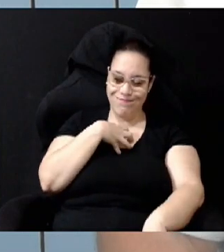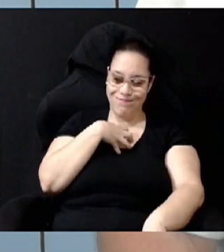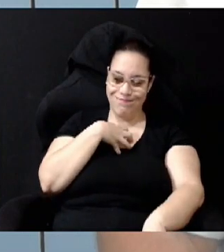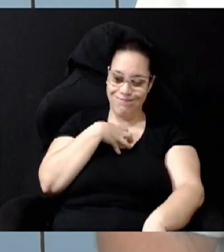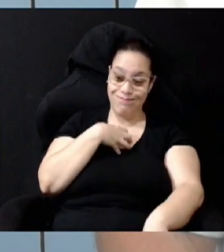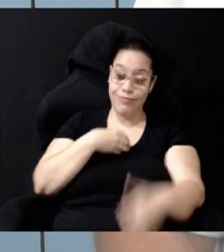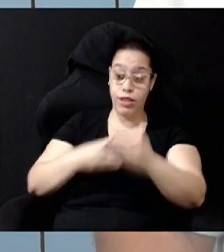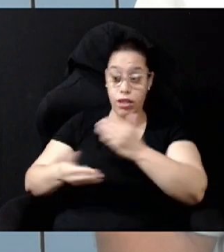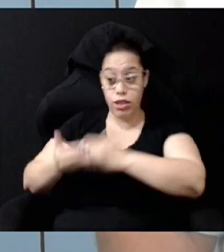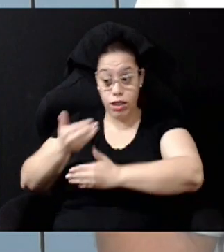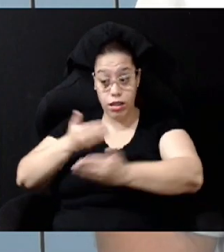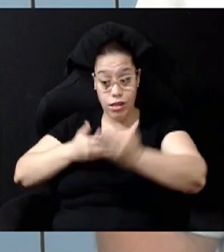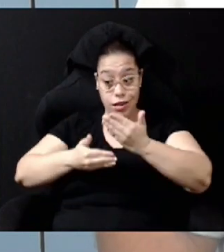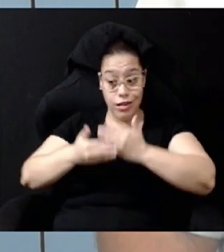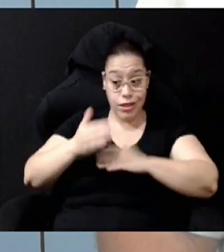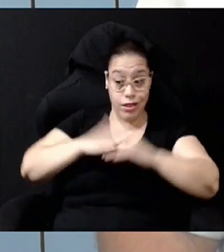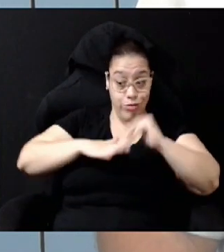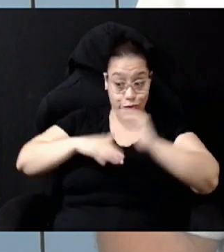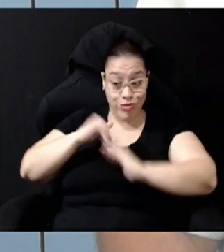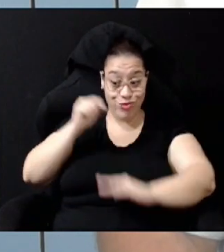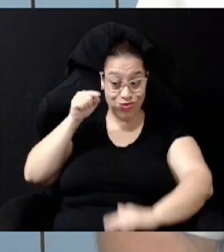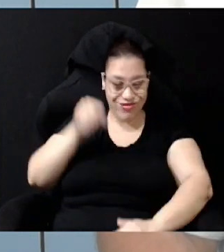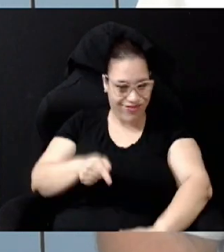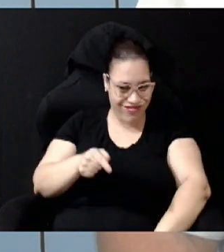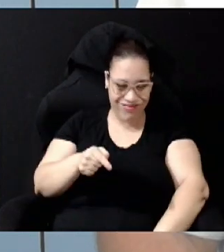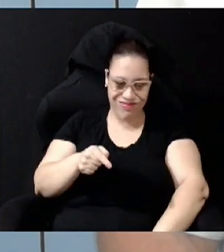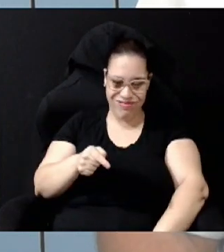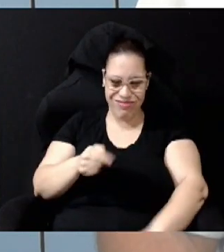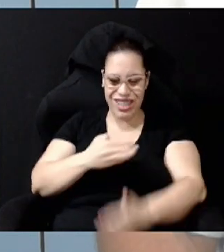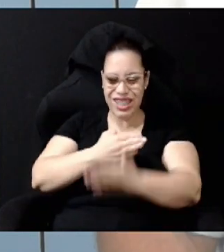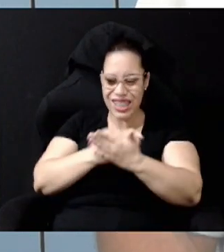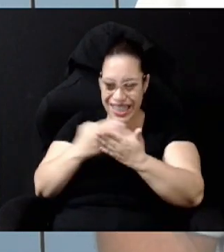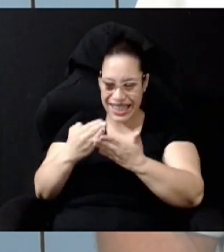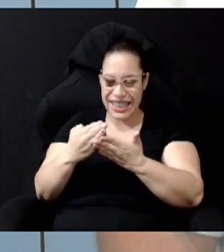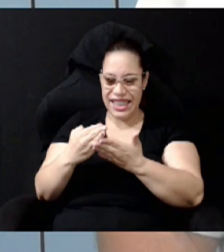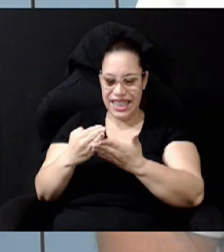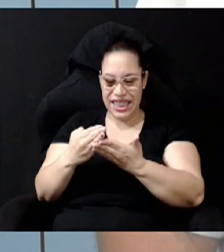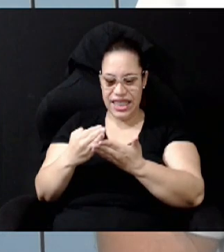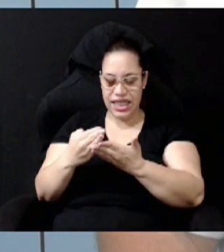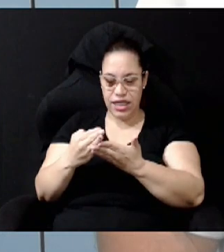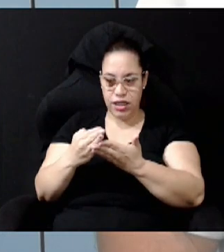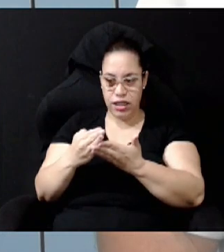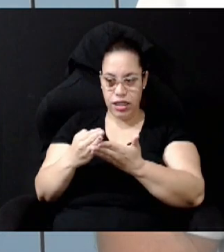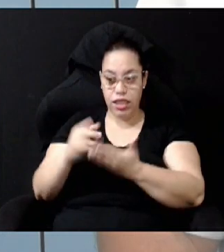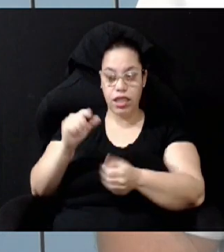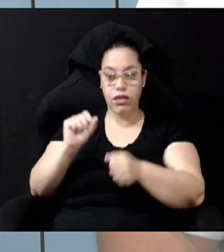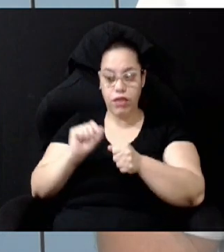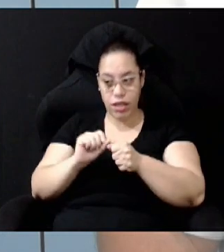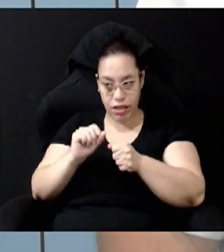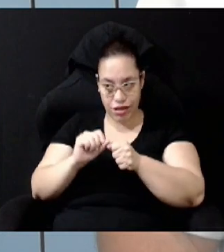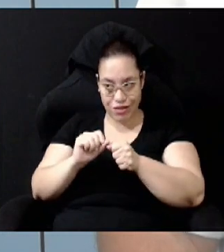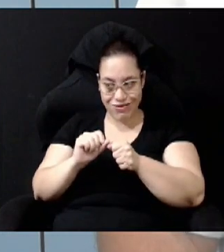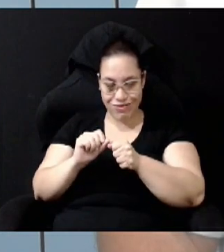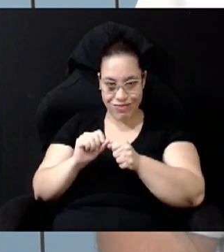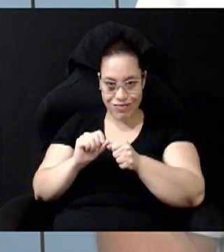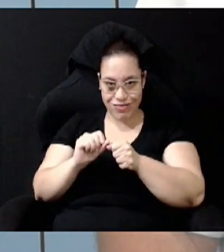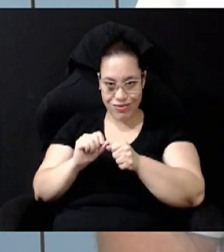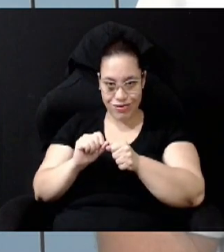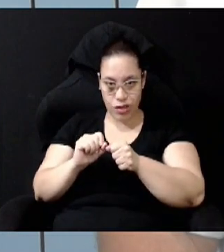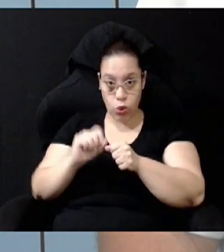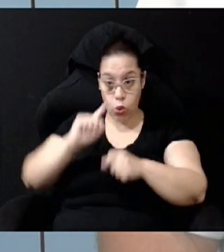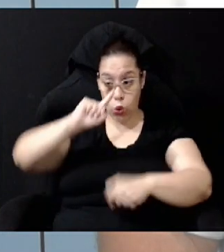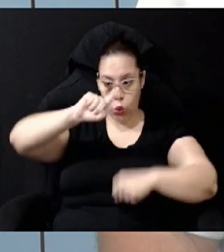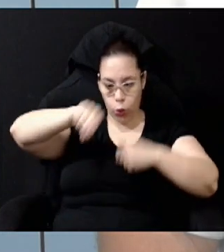participantes desse processo, de que a iniciativa que ela está tomando, ela vai ter um potencial,